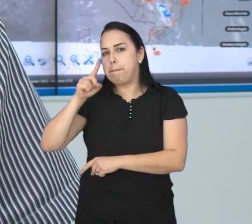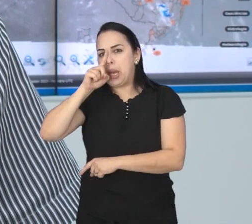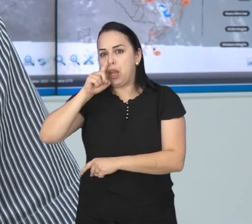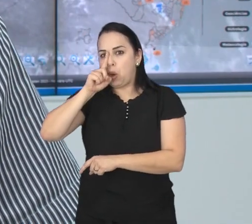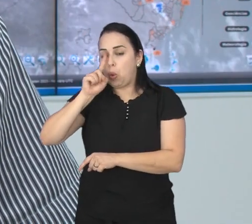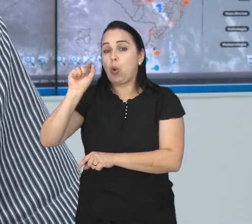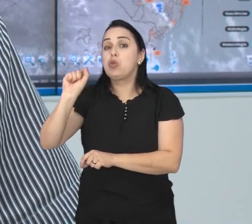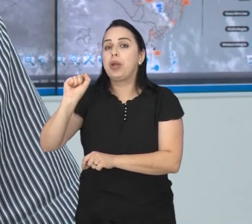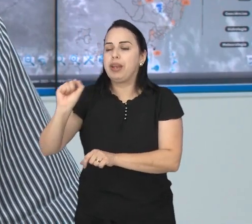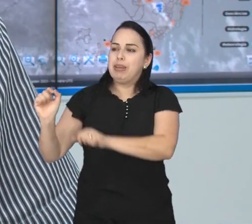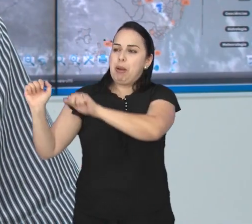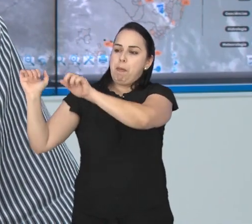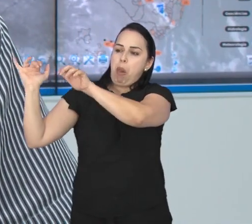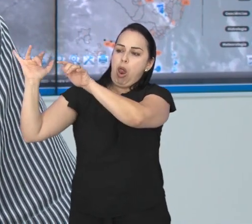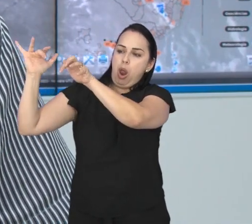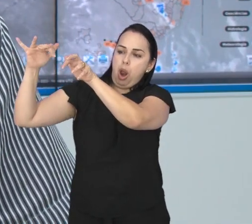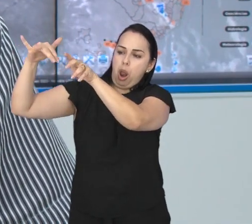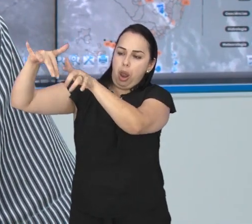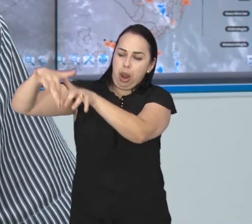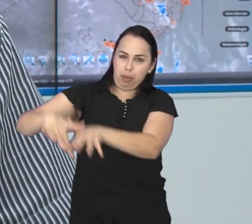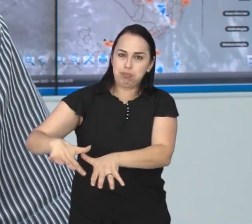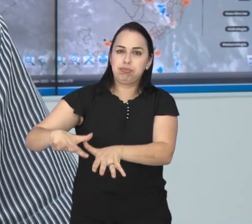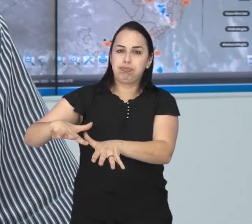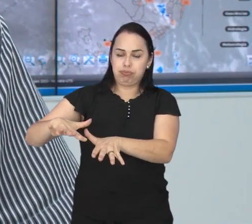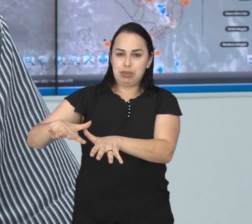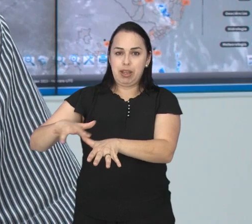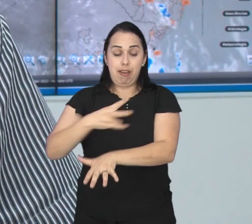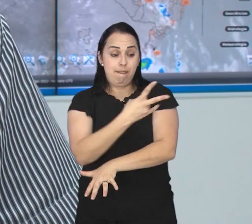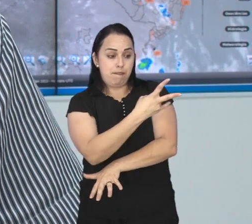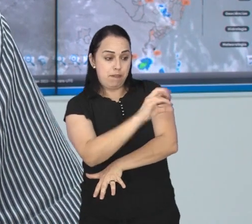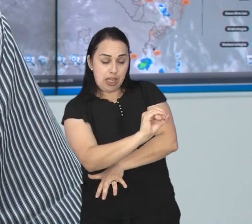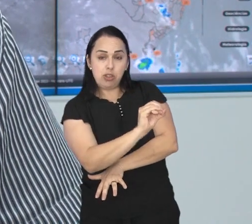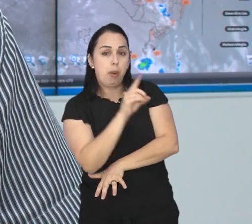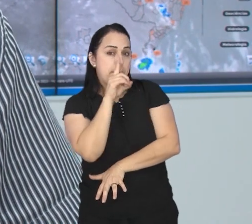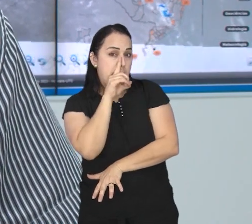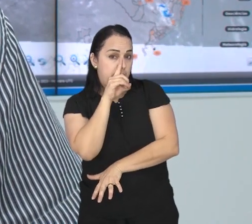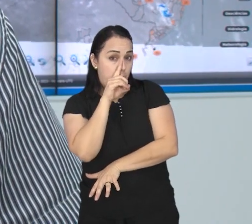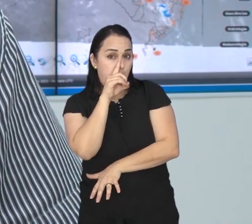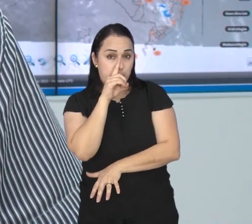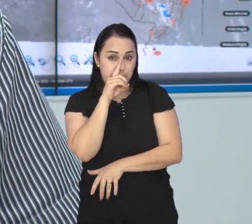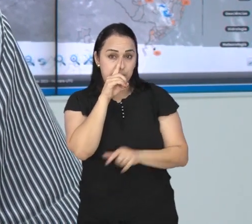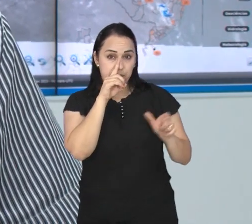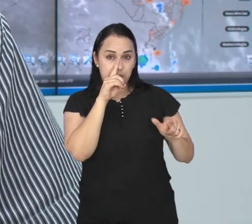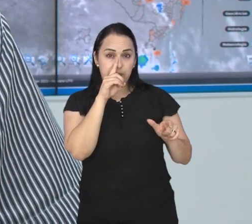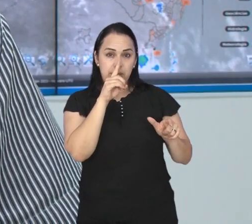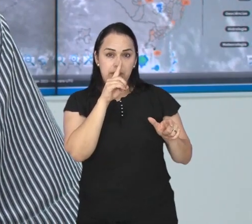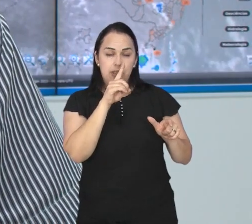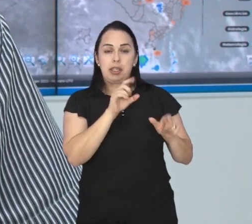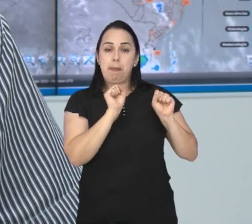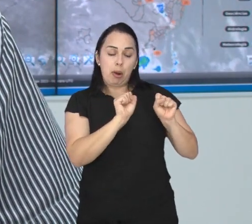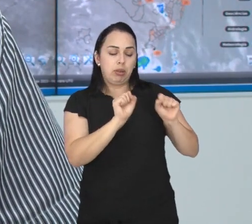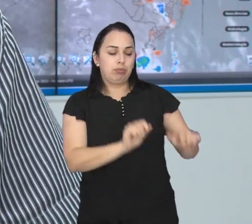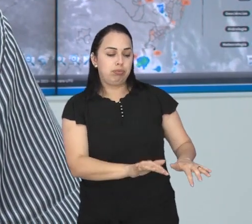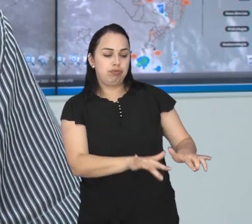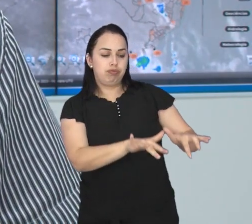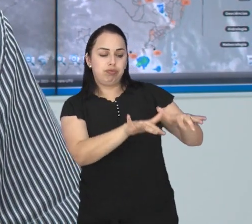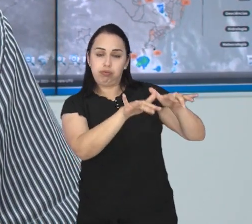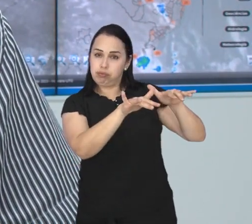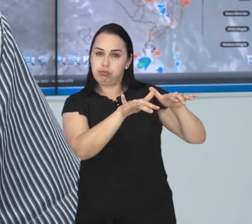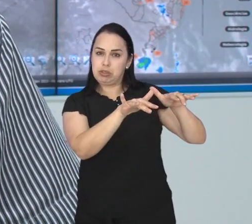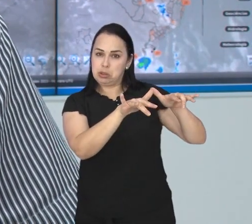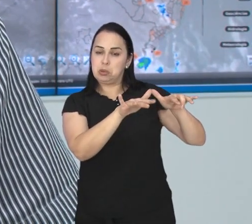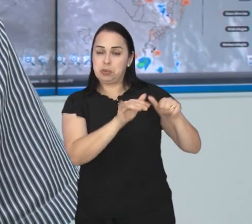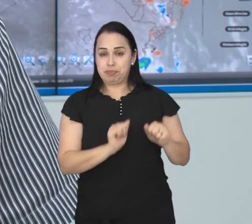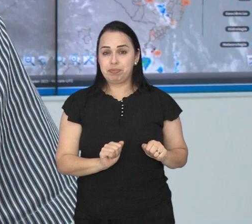risco de escorregamento em encostas, né, e 20 áreas de risco associadas a inundação e